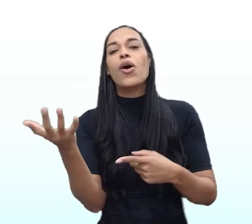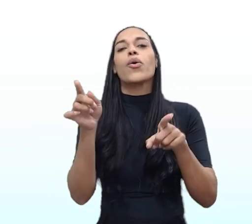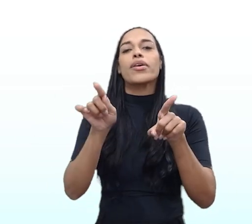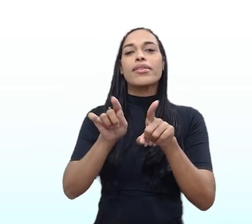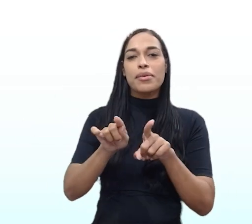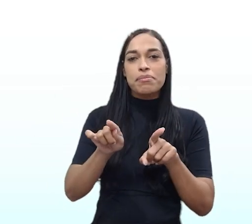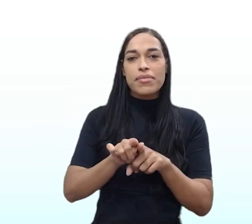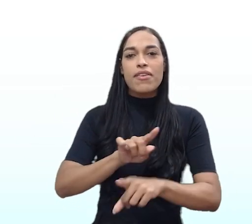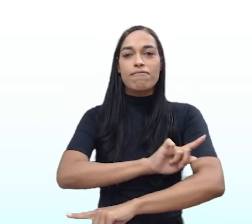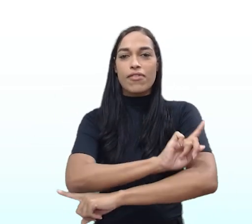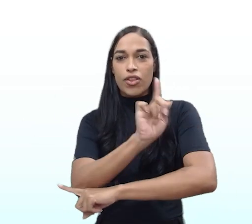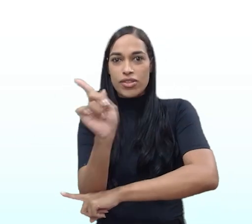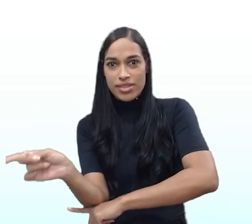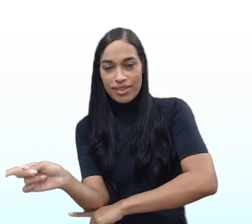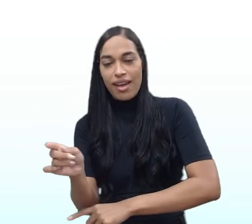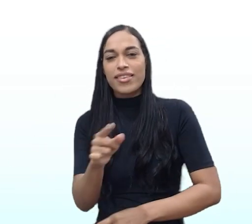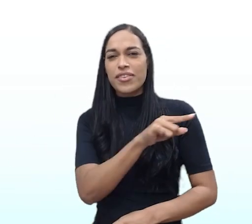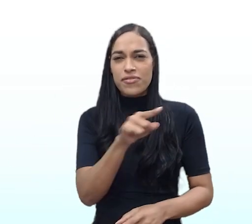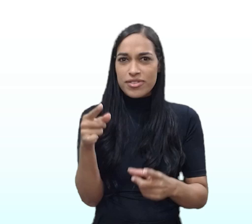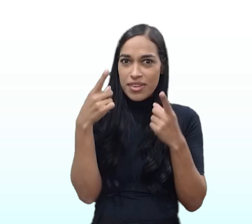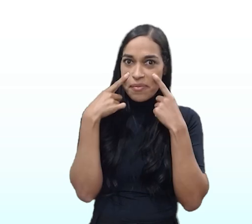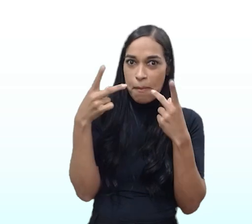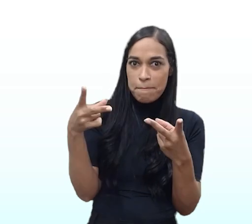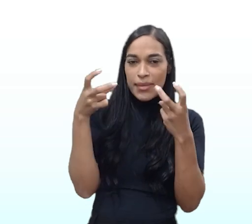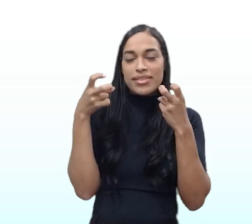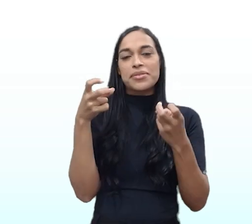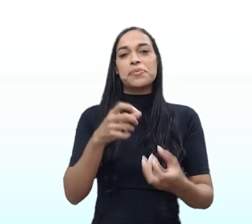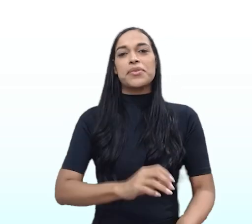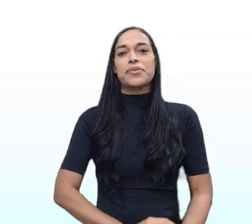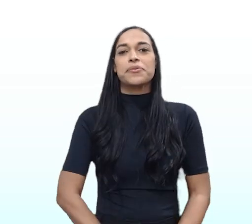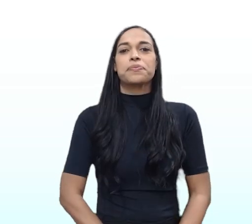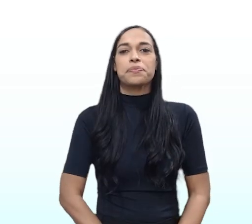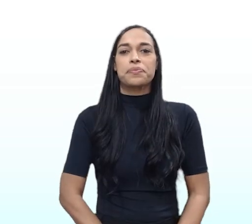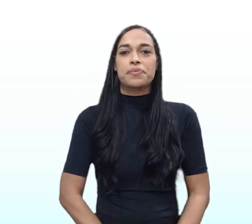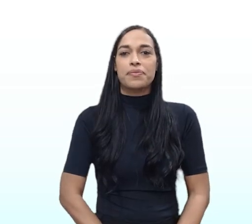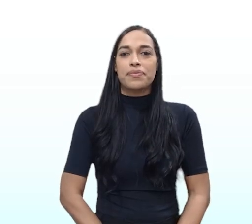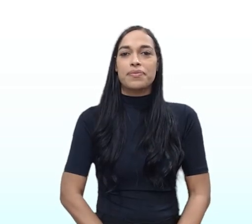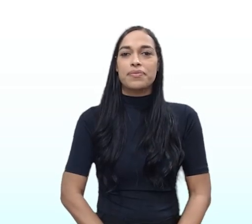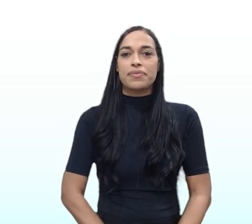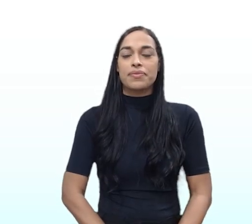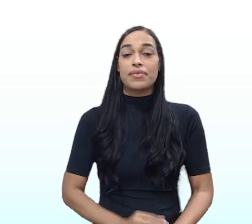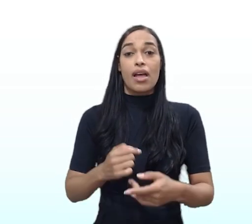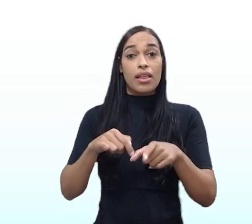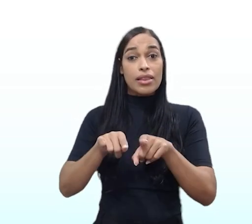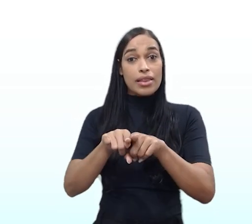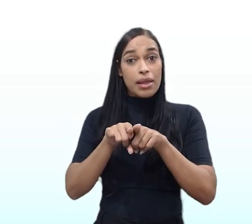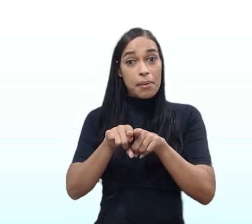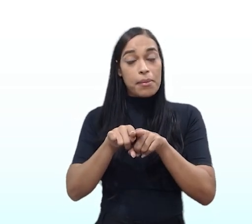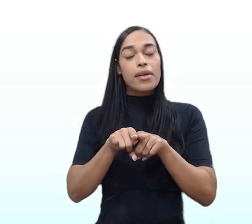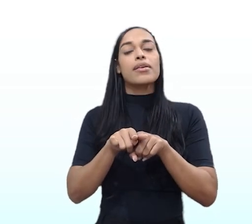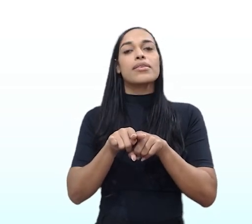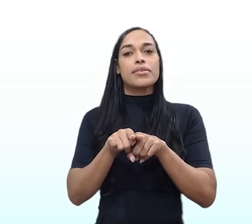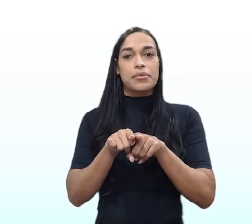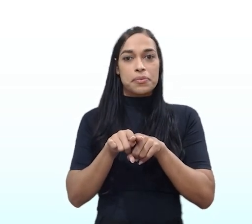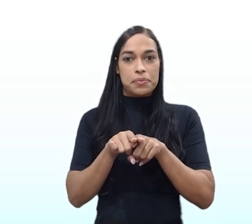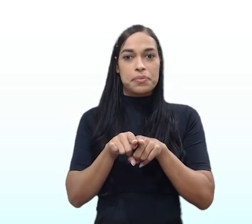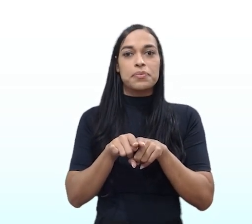coloquei o bonequinho do Flash, né, para chamar a atenção, beleza? Veja que a gente também fala